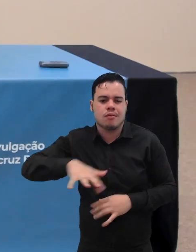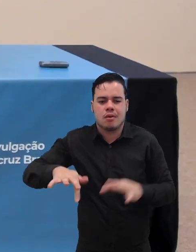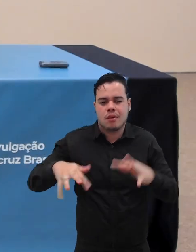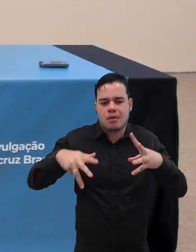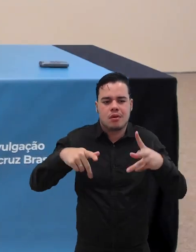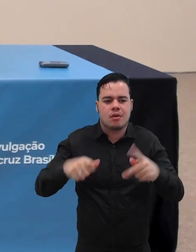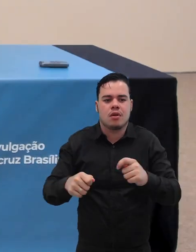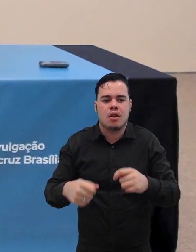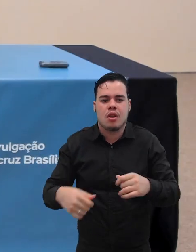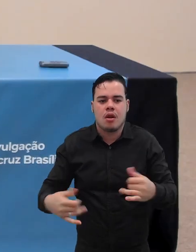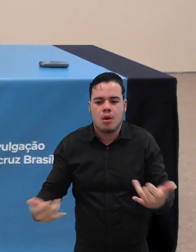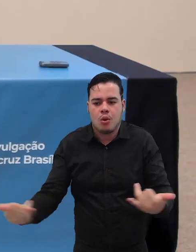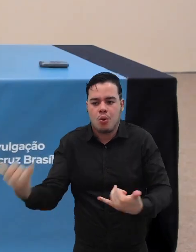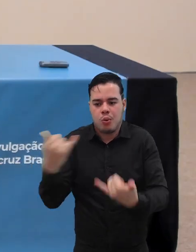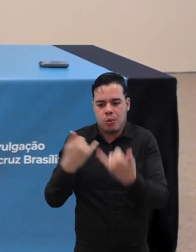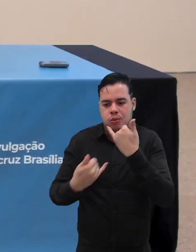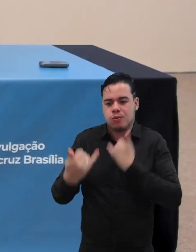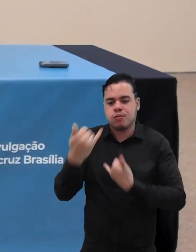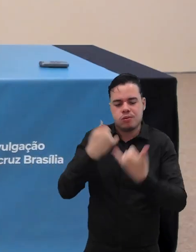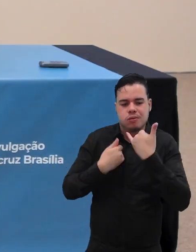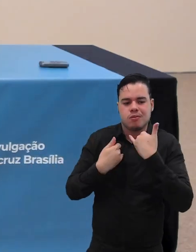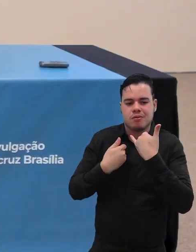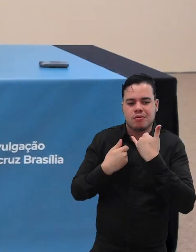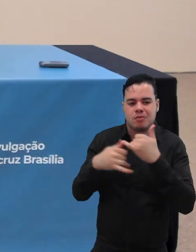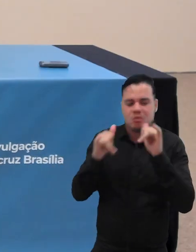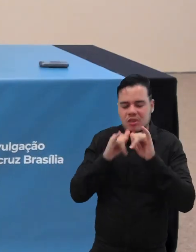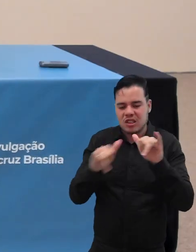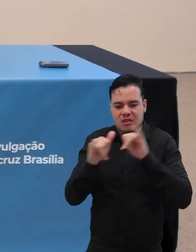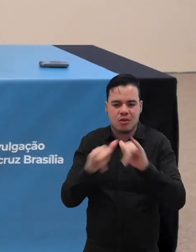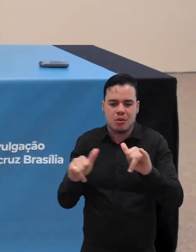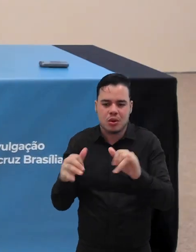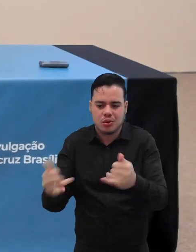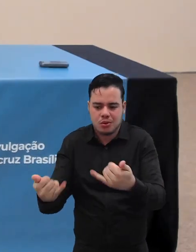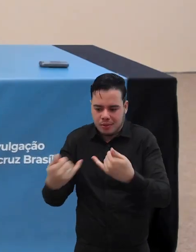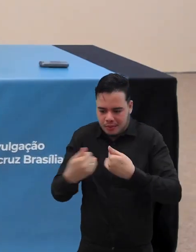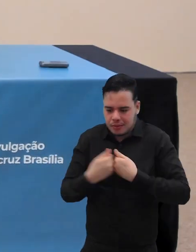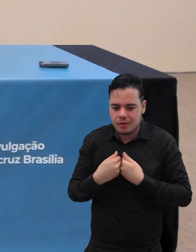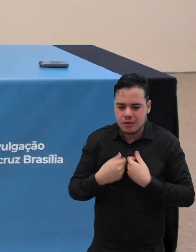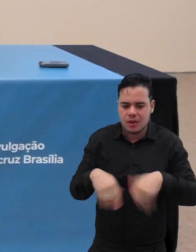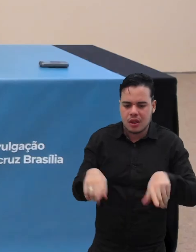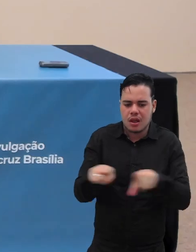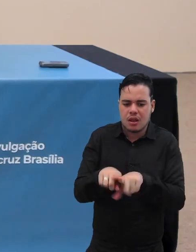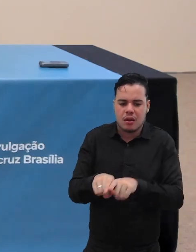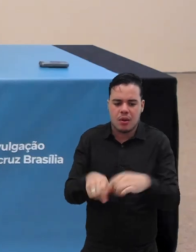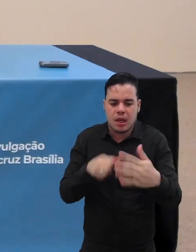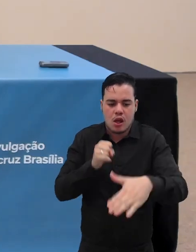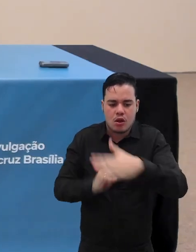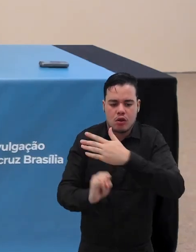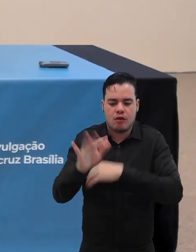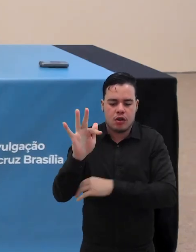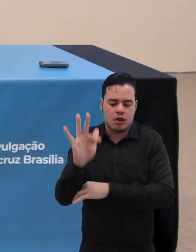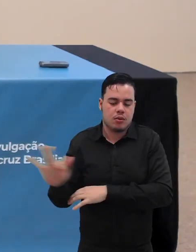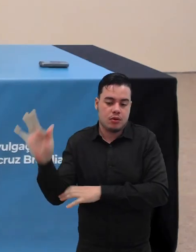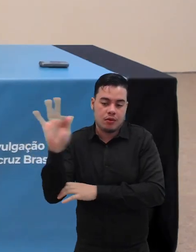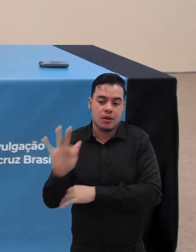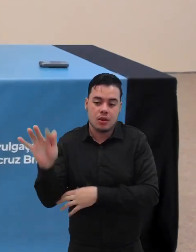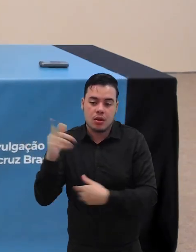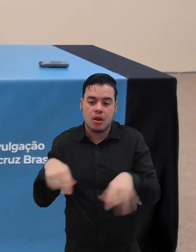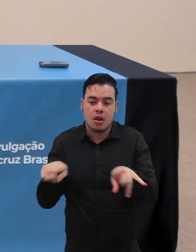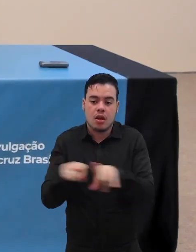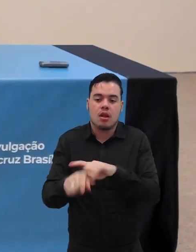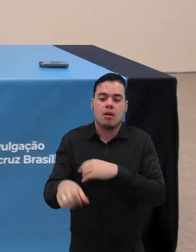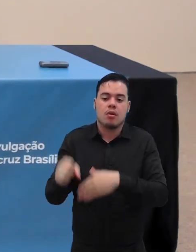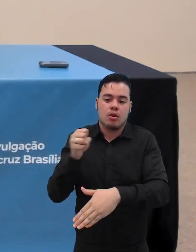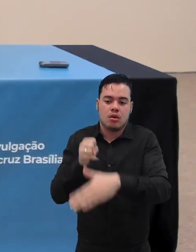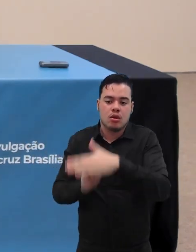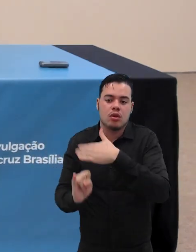trazer mais informações, pensando esse histórico não só do investimento federal, mas também dos investimentos que as